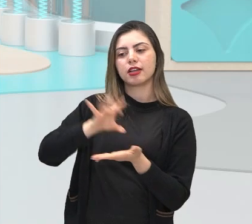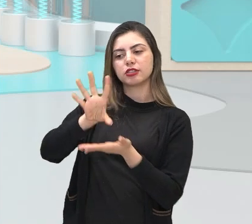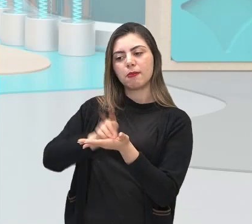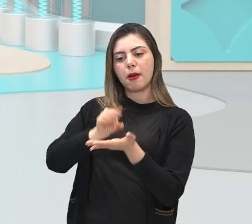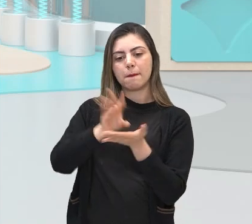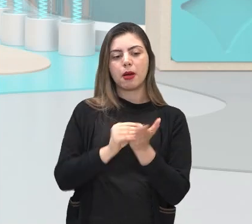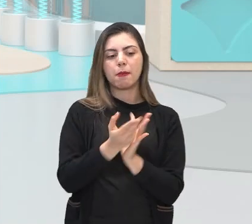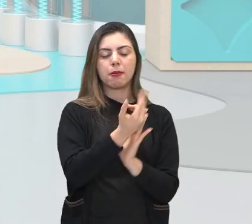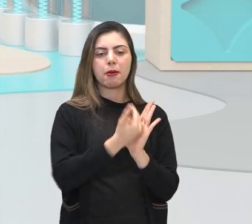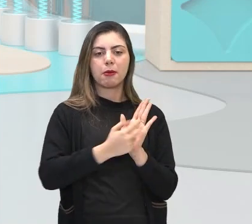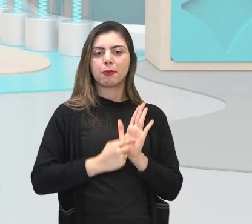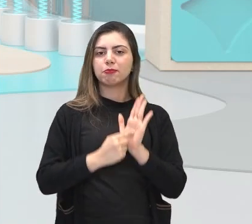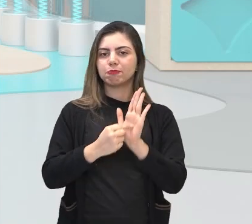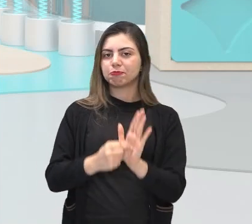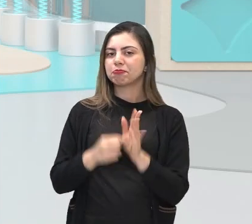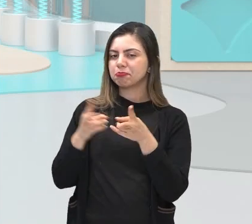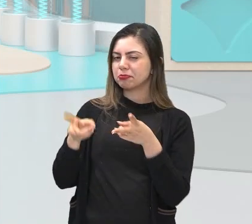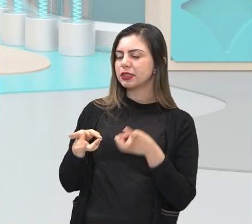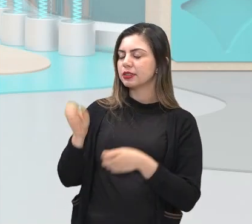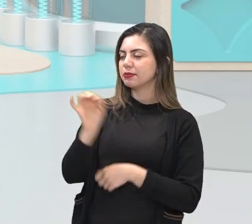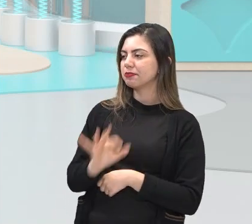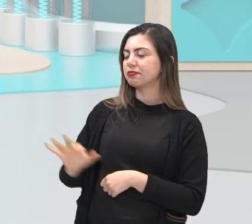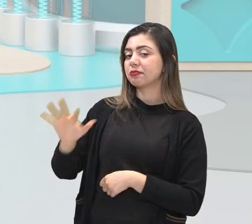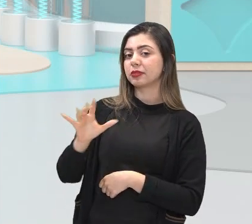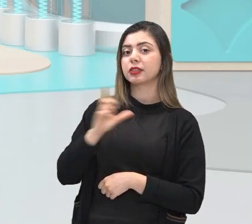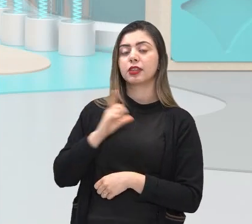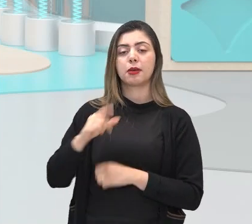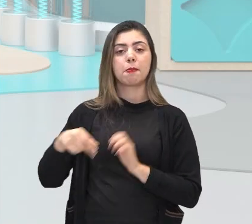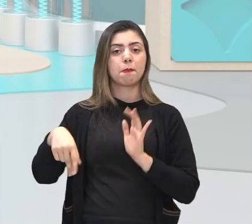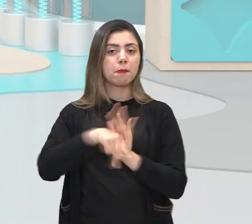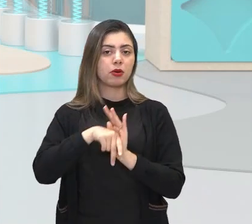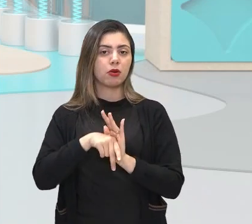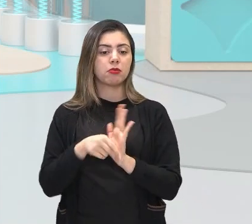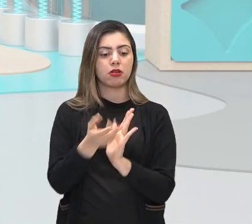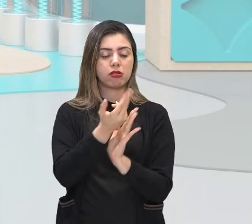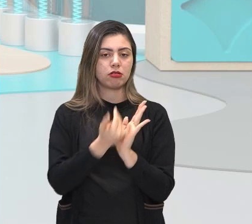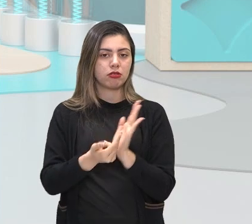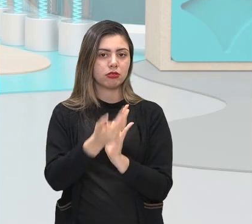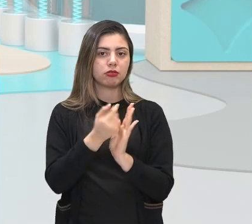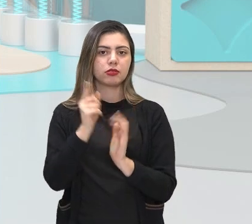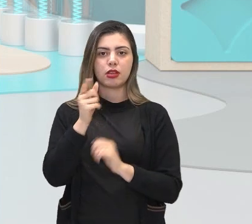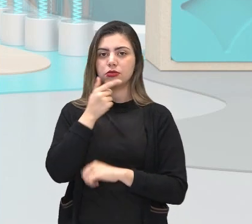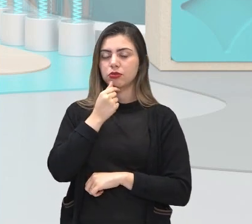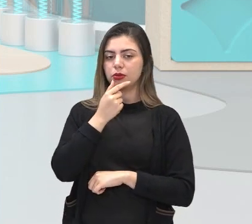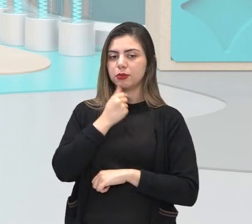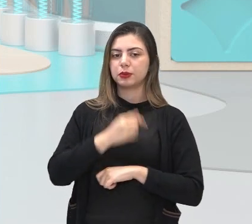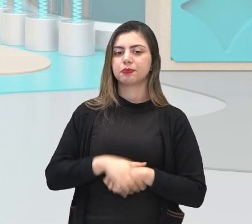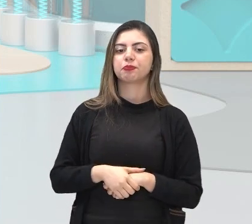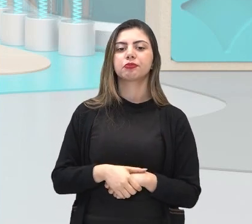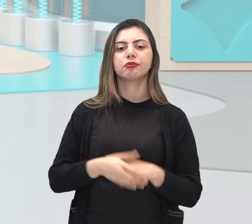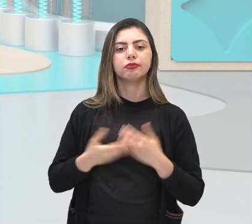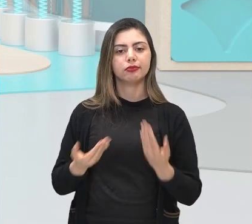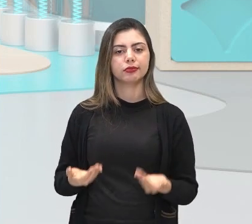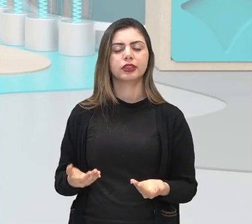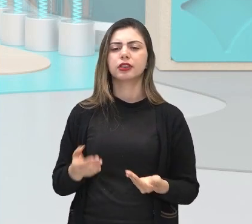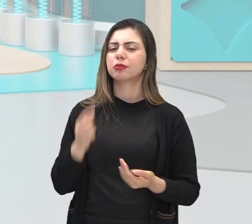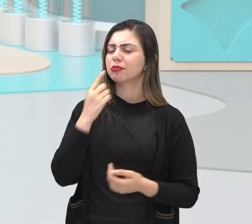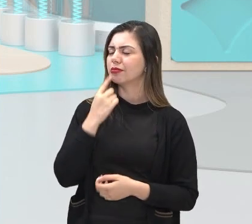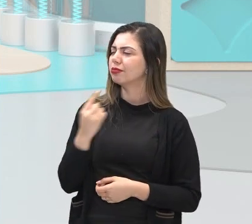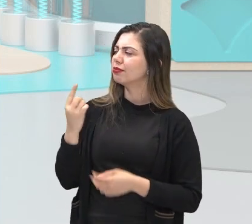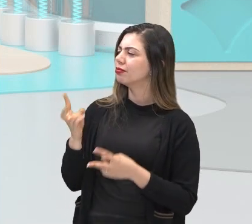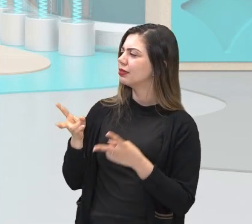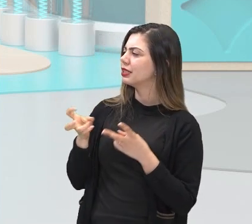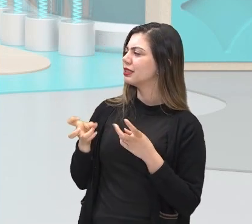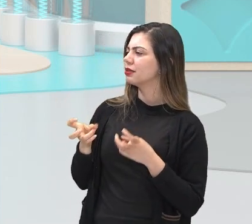obra olha só a gente tem aqui uma obra do Cert né e e aqui é como se fosse uma representação de